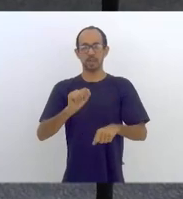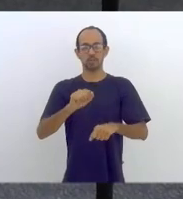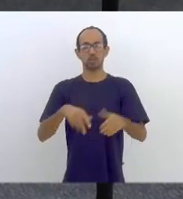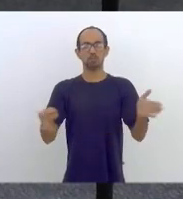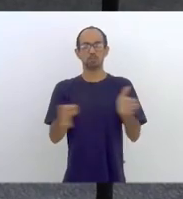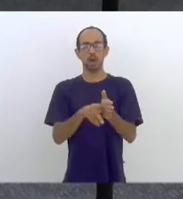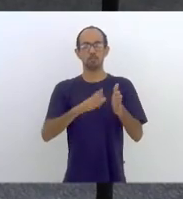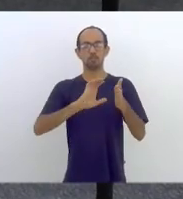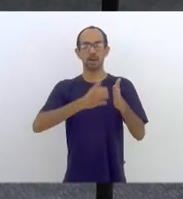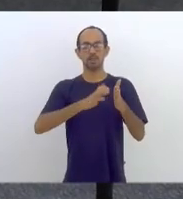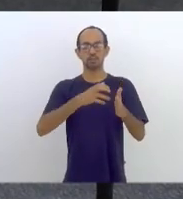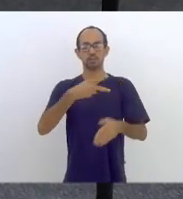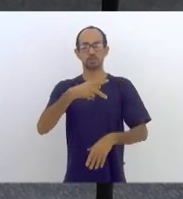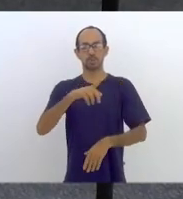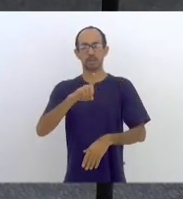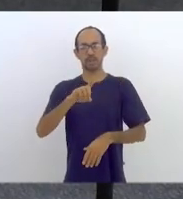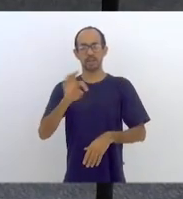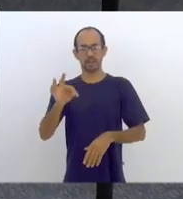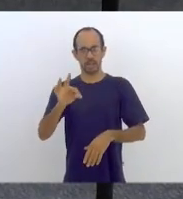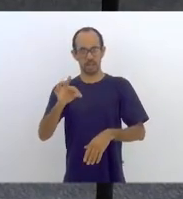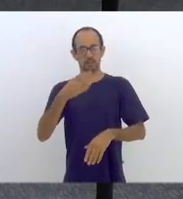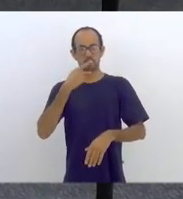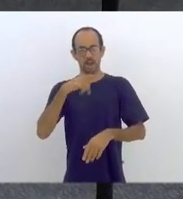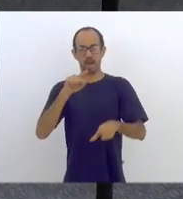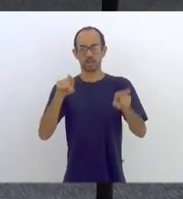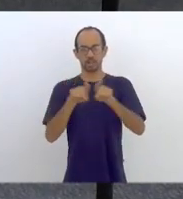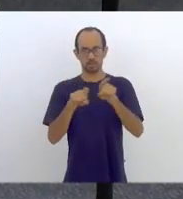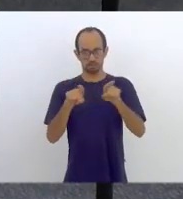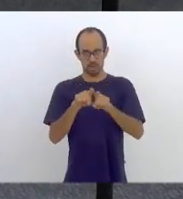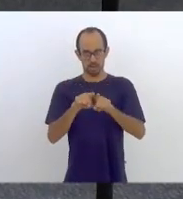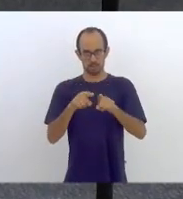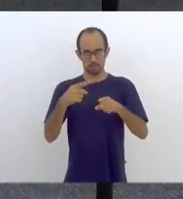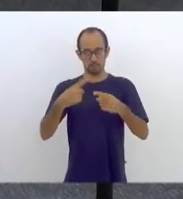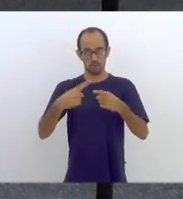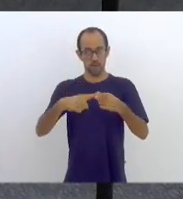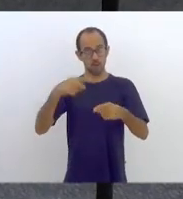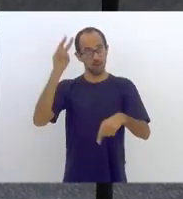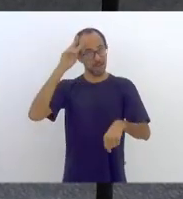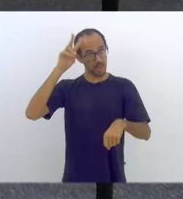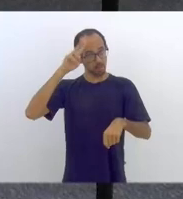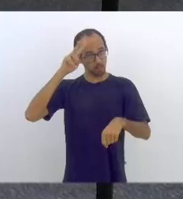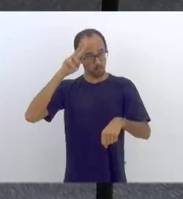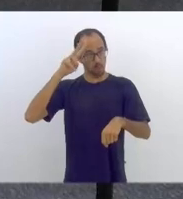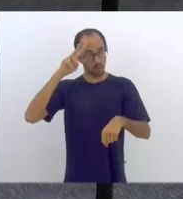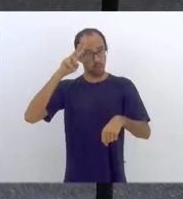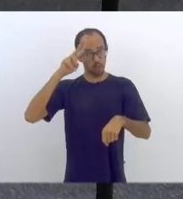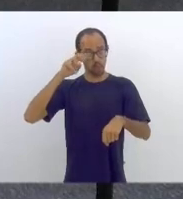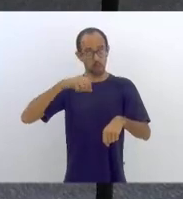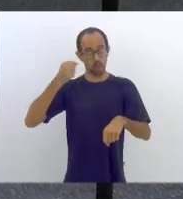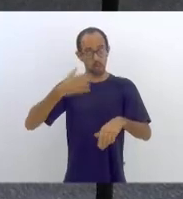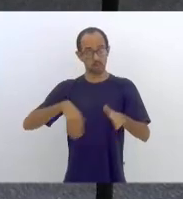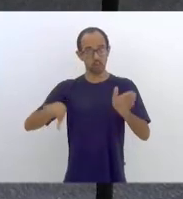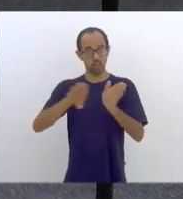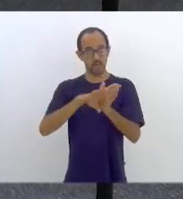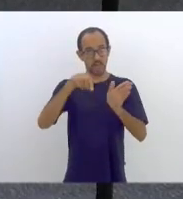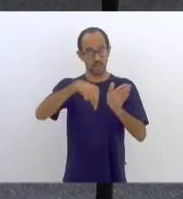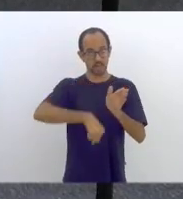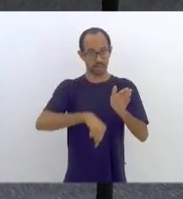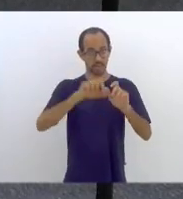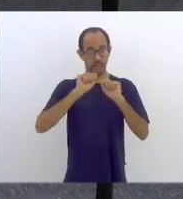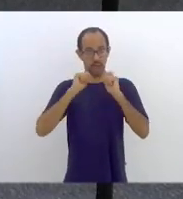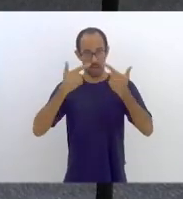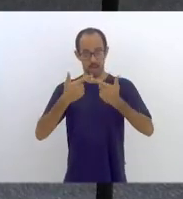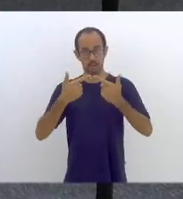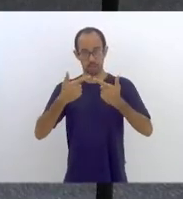e quero fazer um registro aqui porque me lembro como se fosse hoje quando cheguei essa casa exatamente